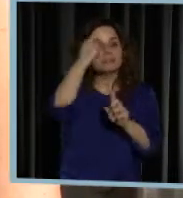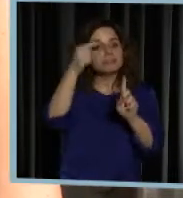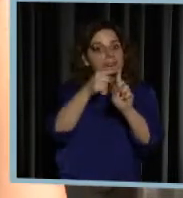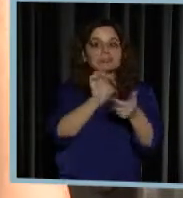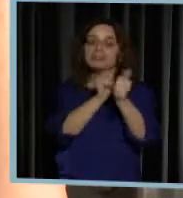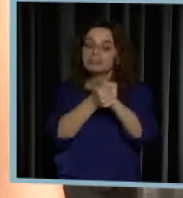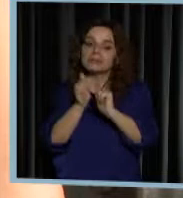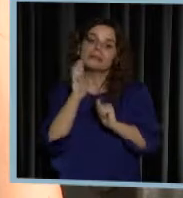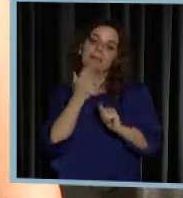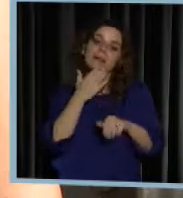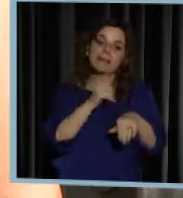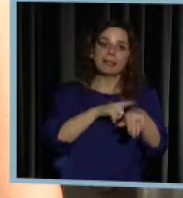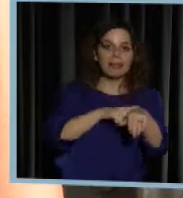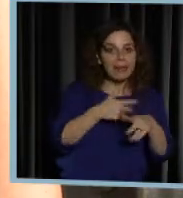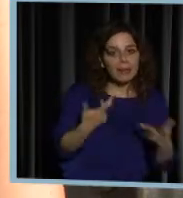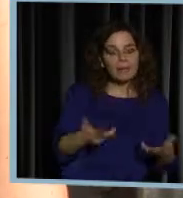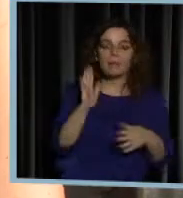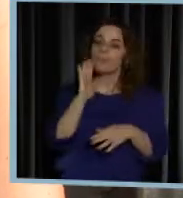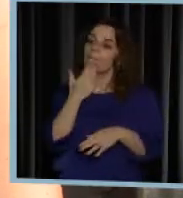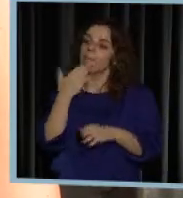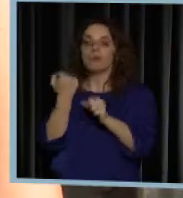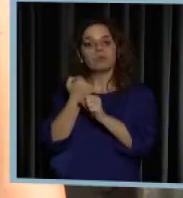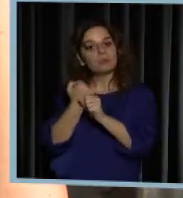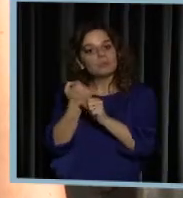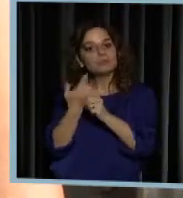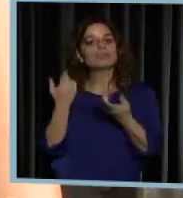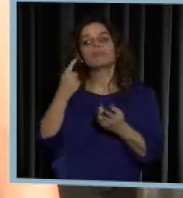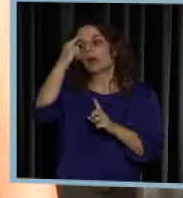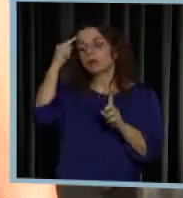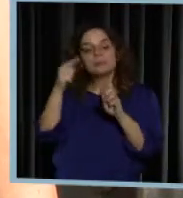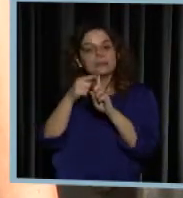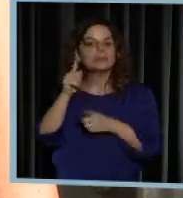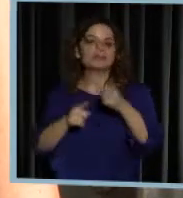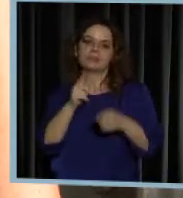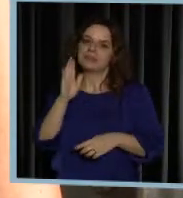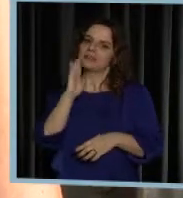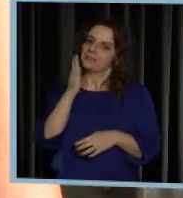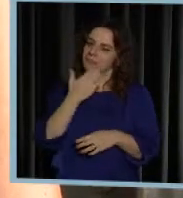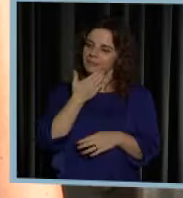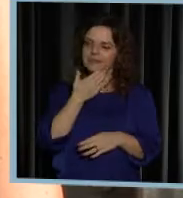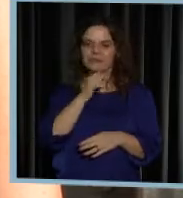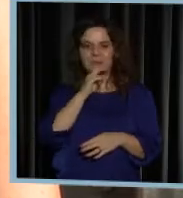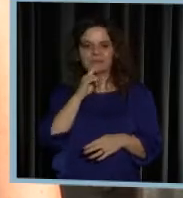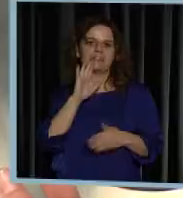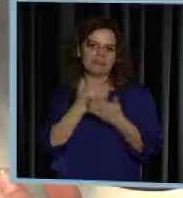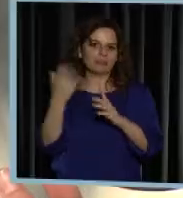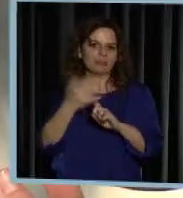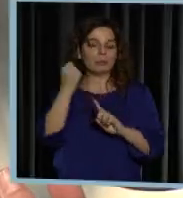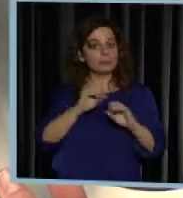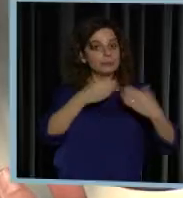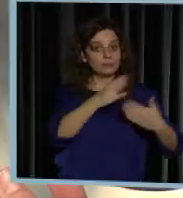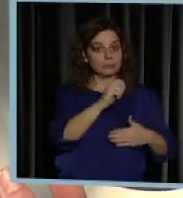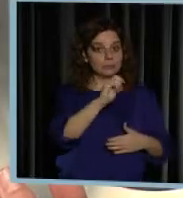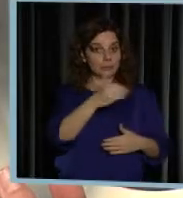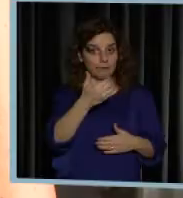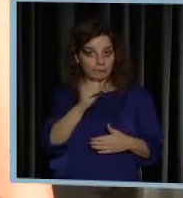de acordo com as épocas e com a função que é necessário, no fundo, poderem cumprir. Foi logo no início do